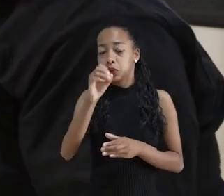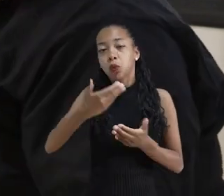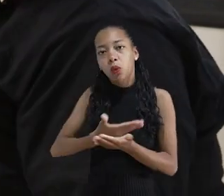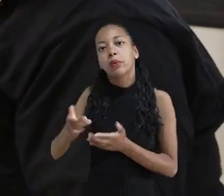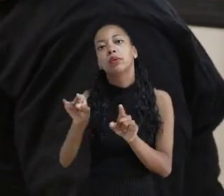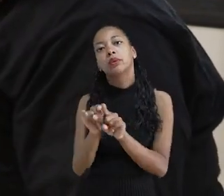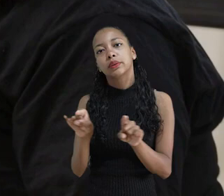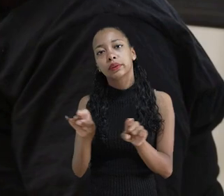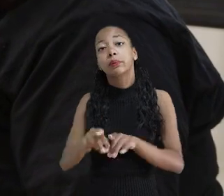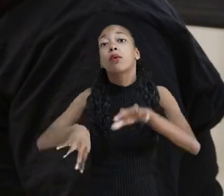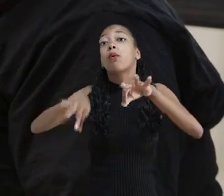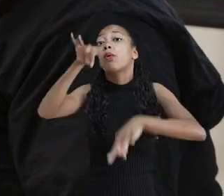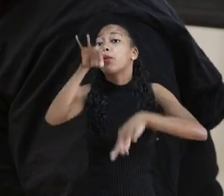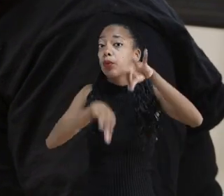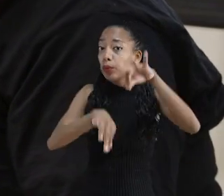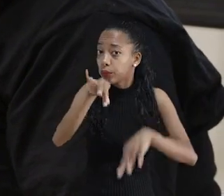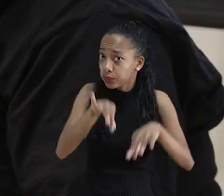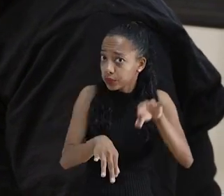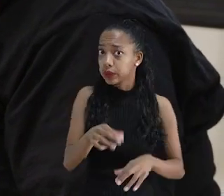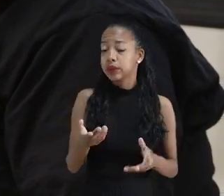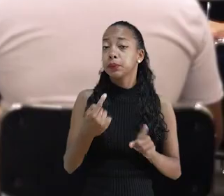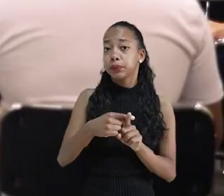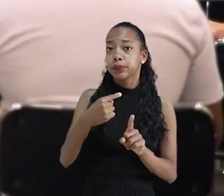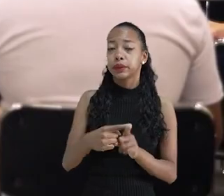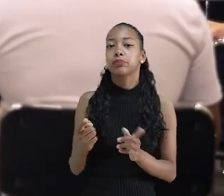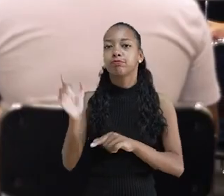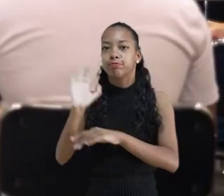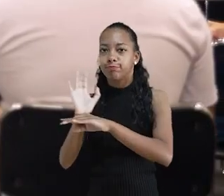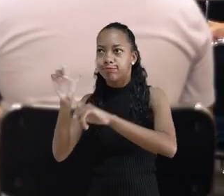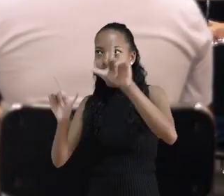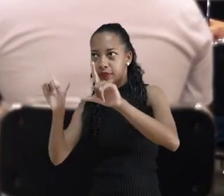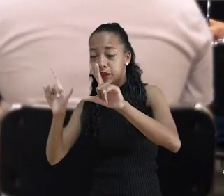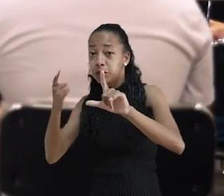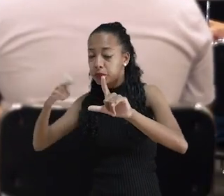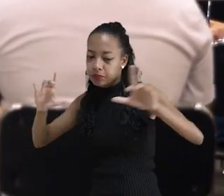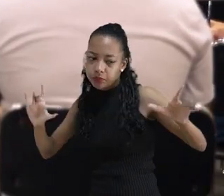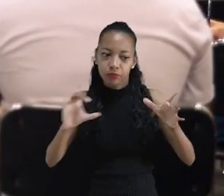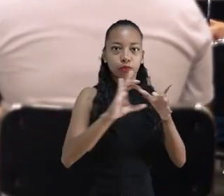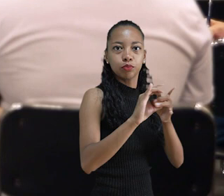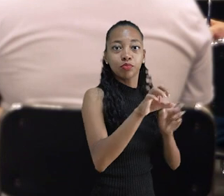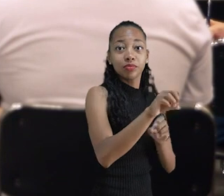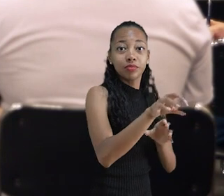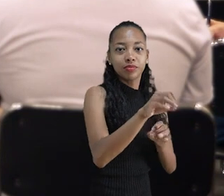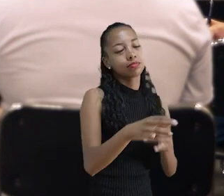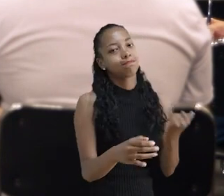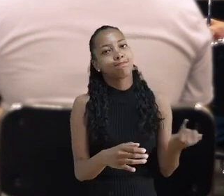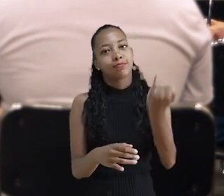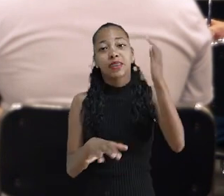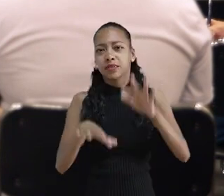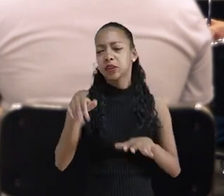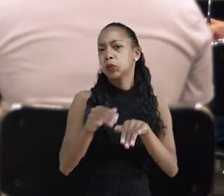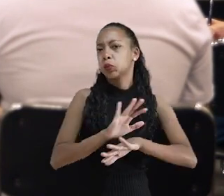oficinas né A a gente sempre discutiu muito a relação a educação e cinema mas era uma discussão teórica né